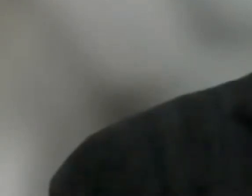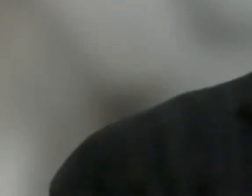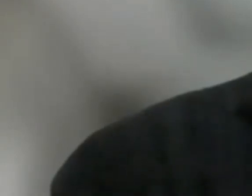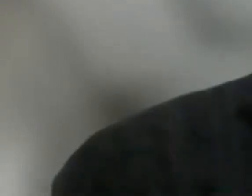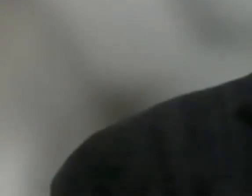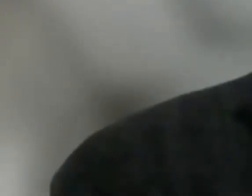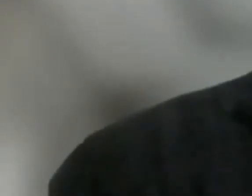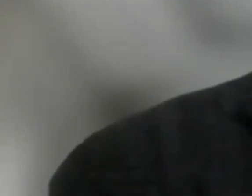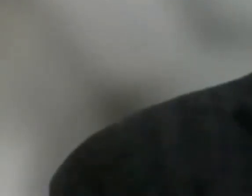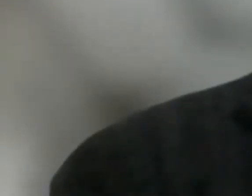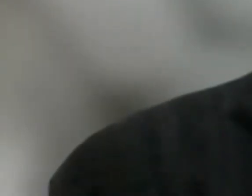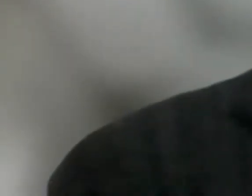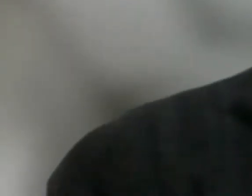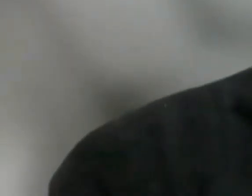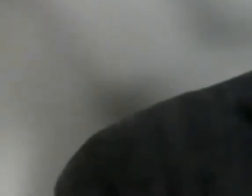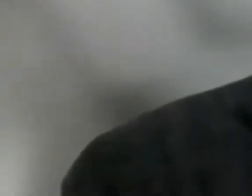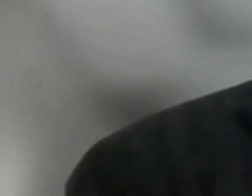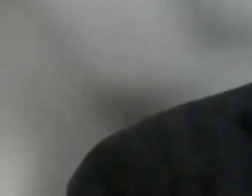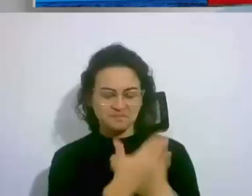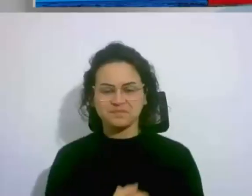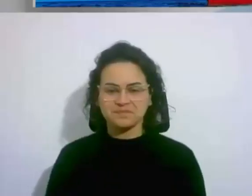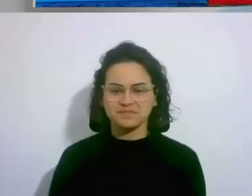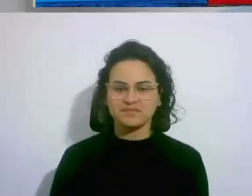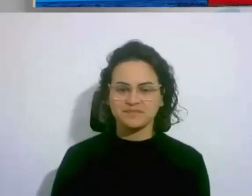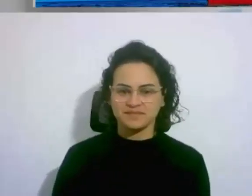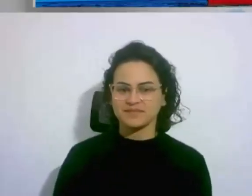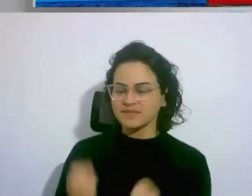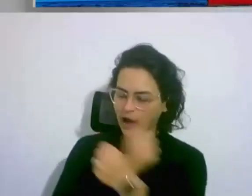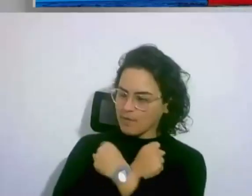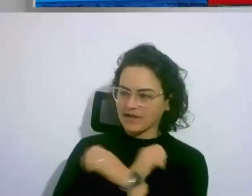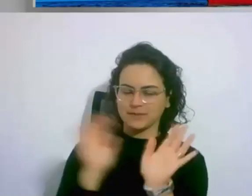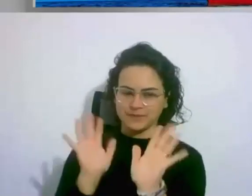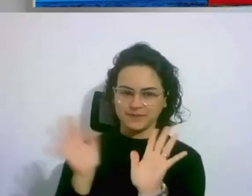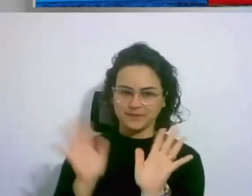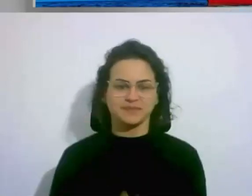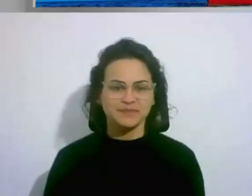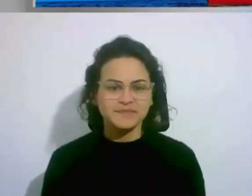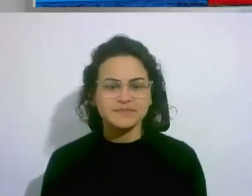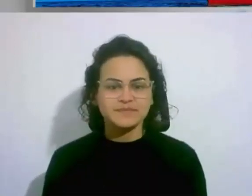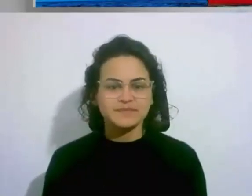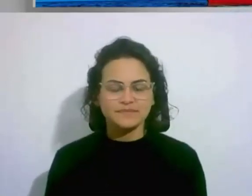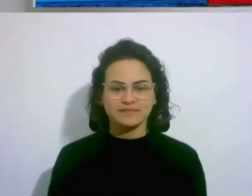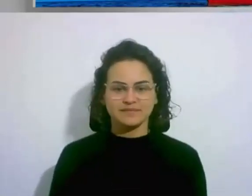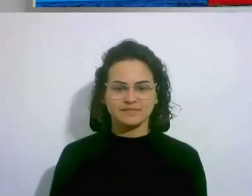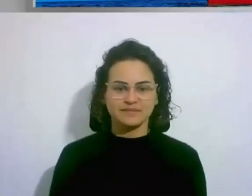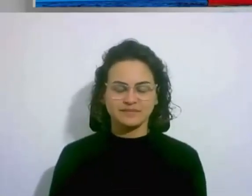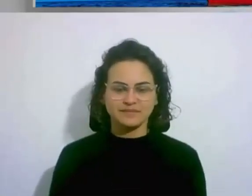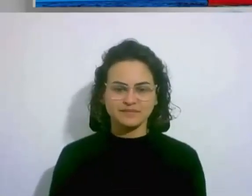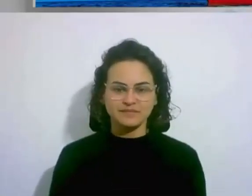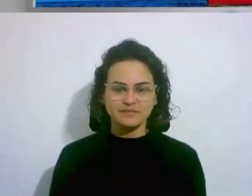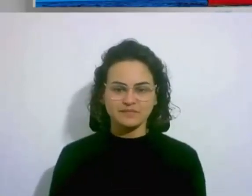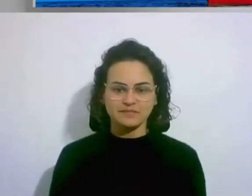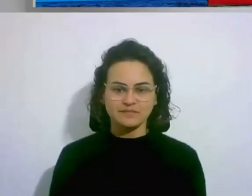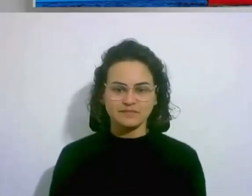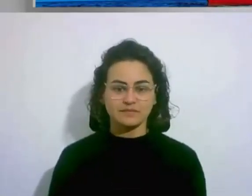voucher. Tudo bem, muito obrigado. Tá bom, um abraço, Wilson. Um abraço. Gilson, obrigado, boa noite. Isso. Bom, então é hora de